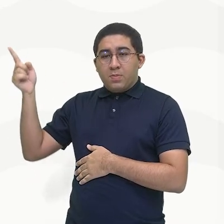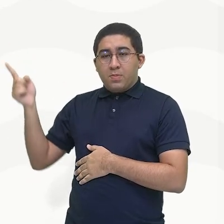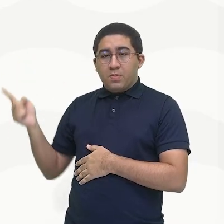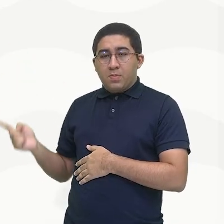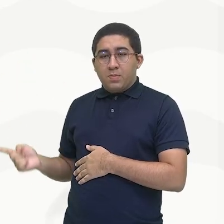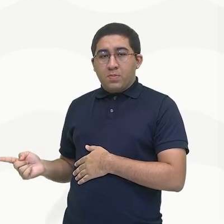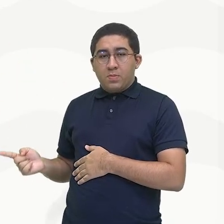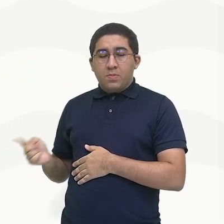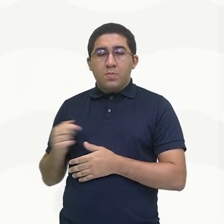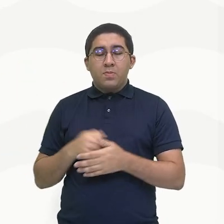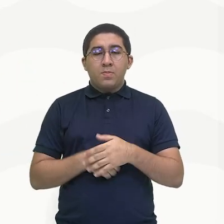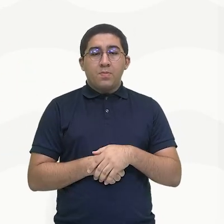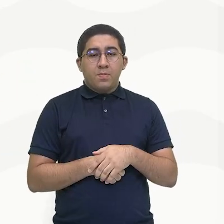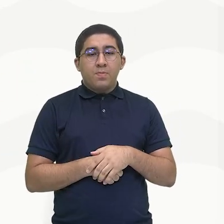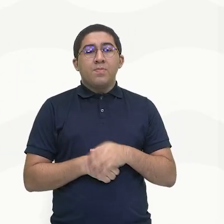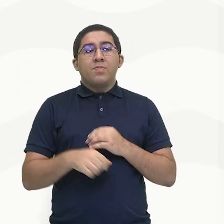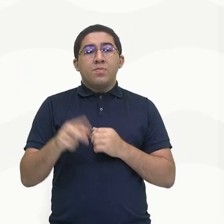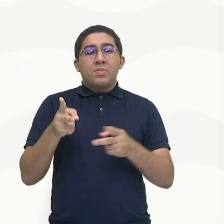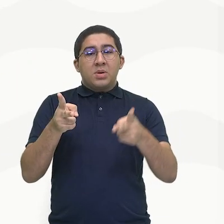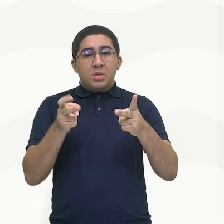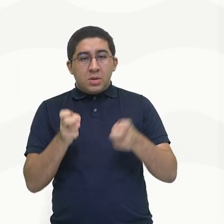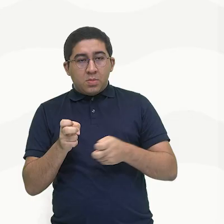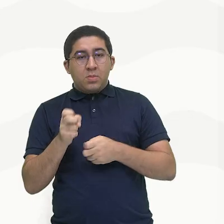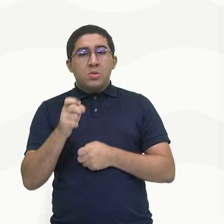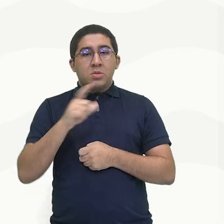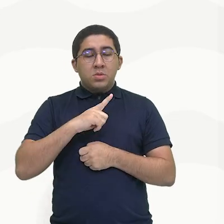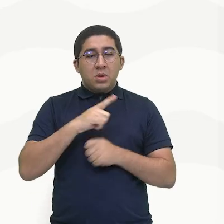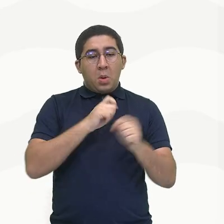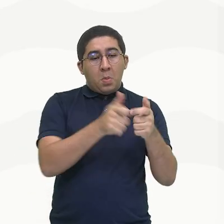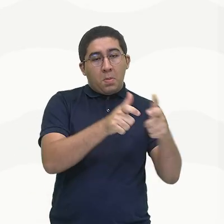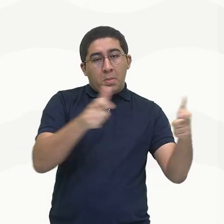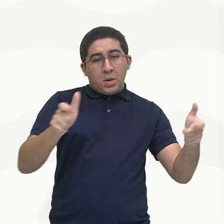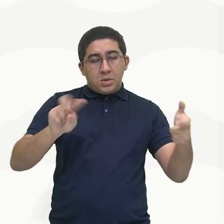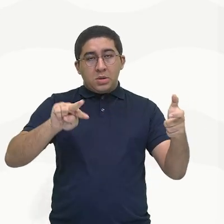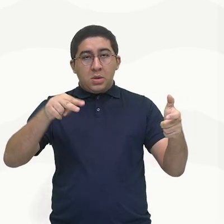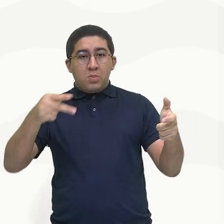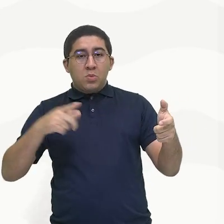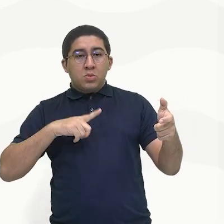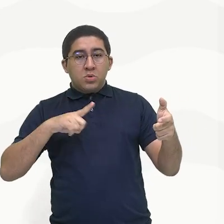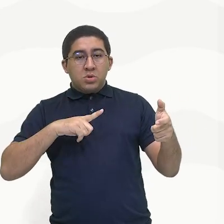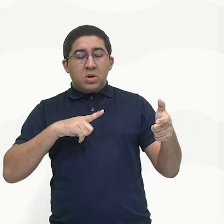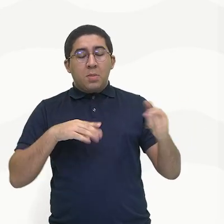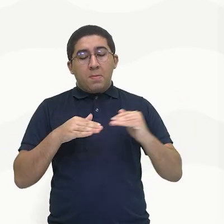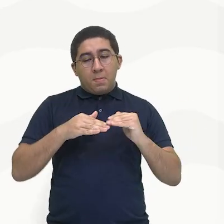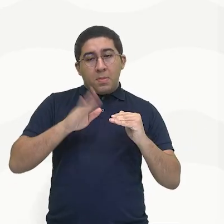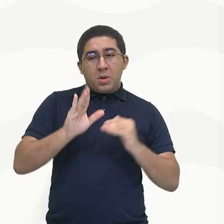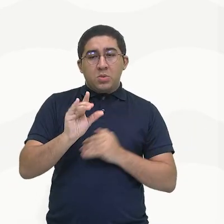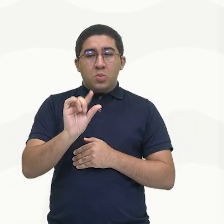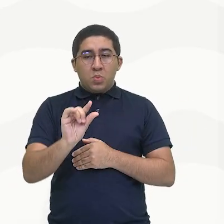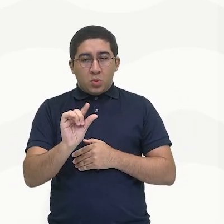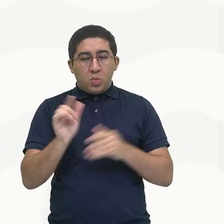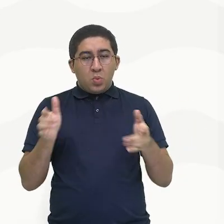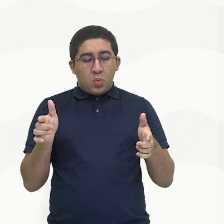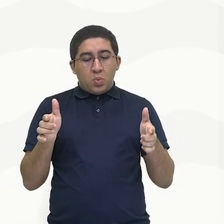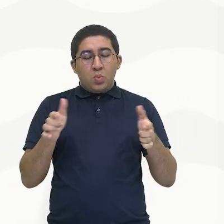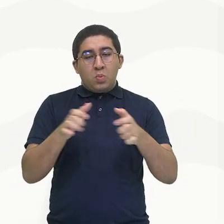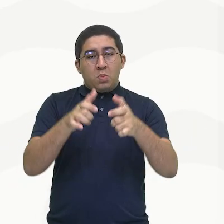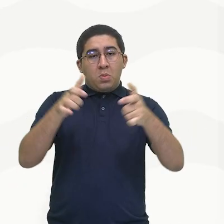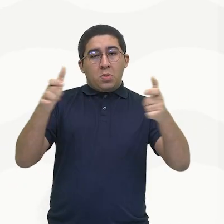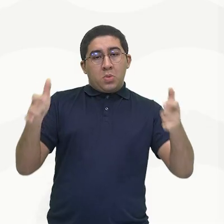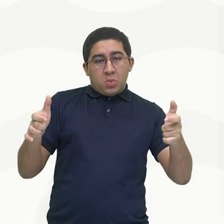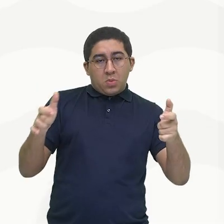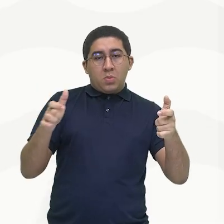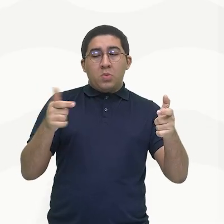aumenta consideravelmente. De 2019 para 2020, aumenta um pouco mais. De 2020